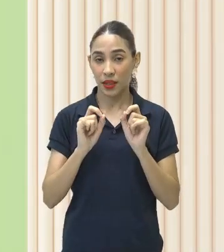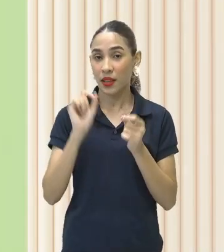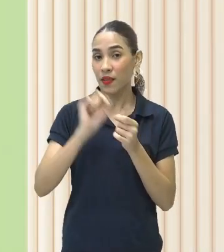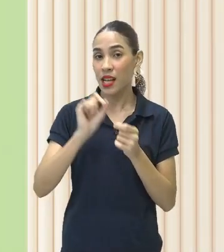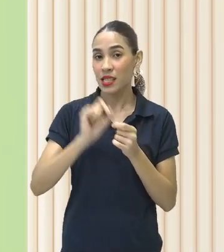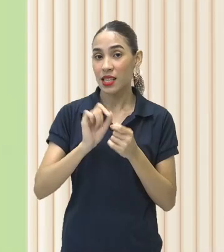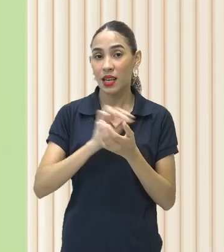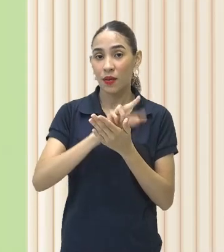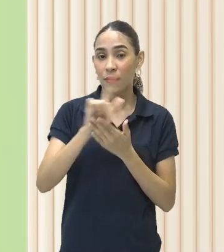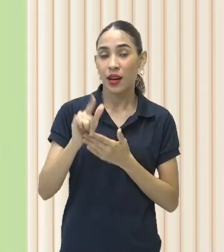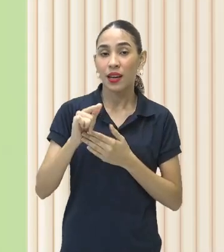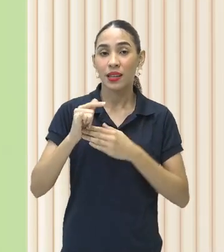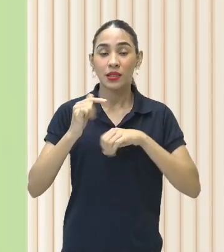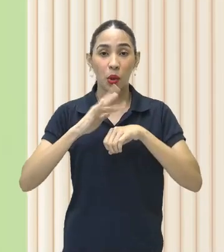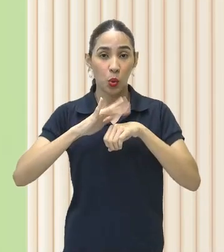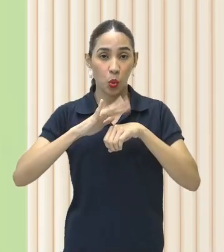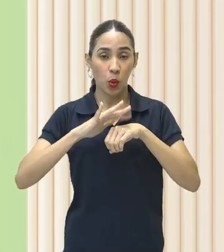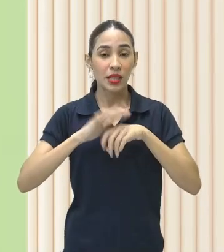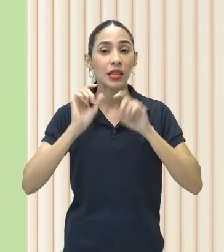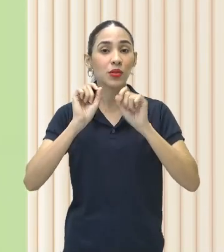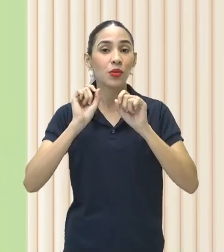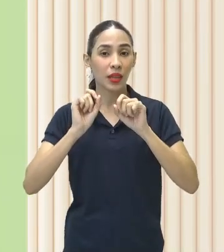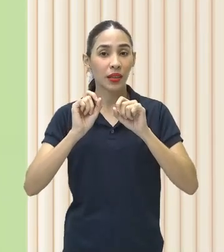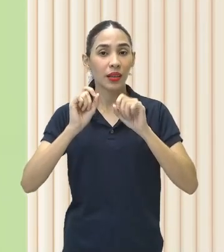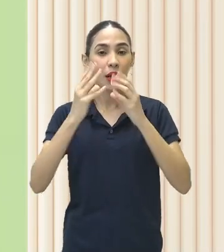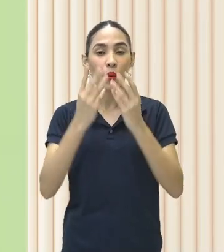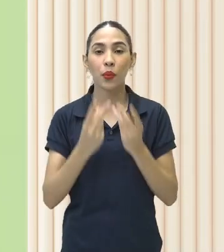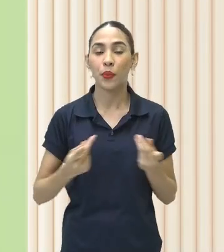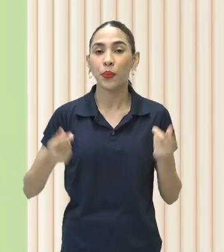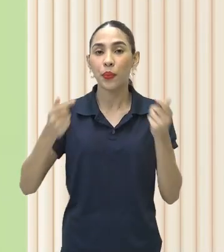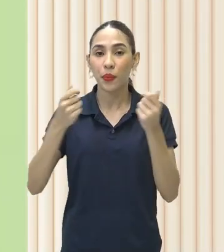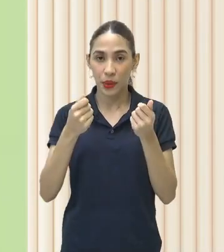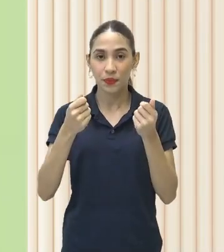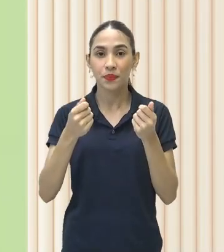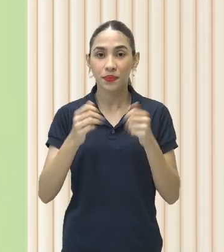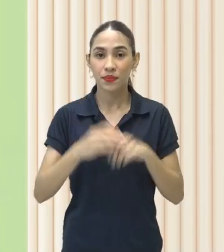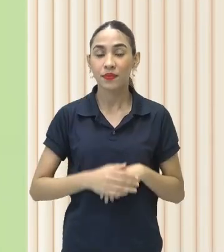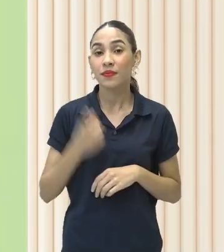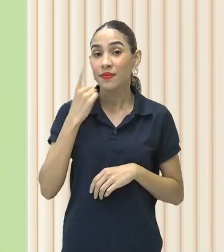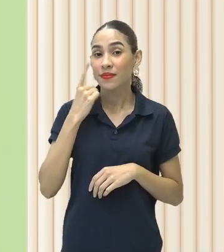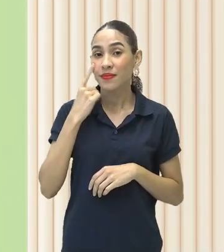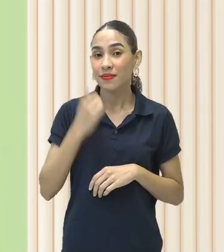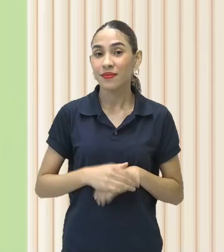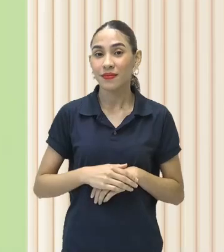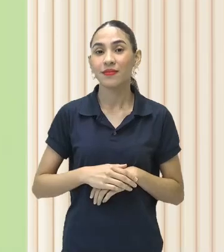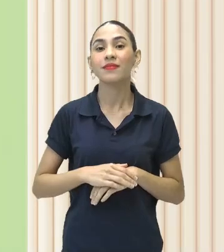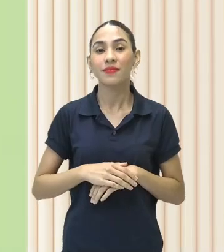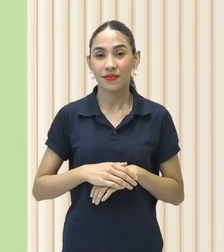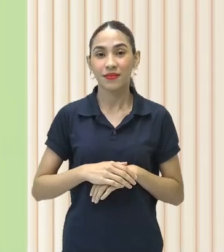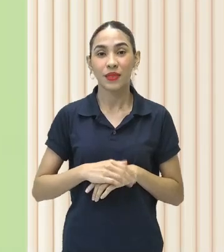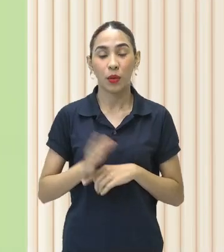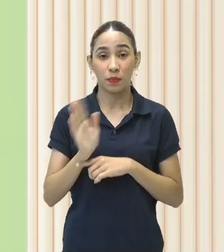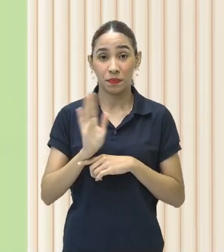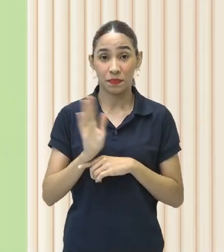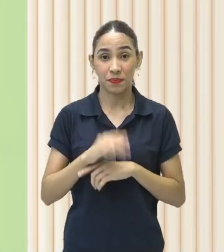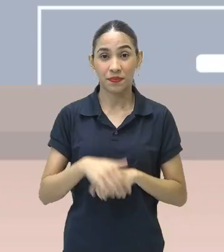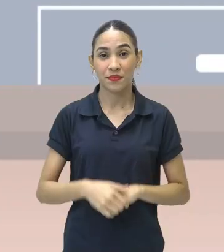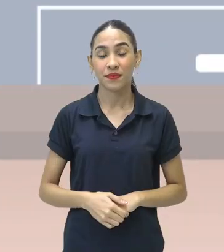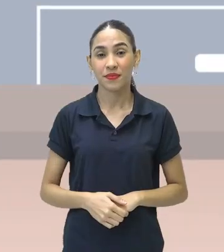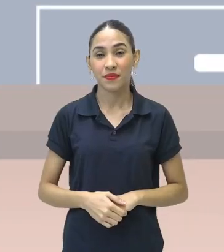fazer com que várias doenças fossem ali tratadas. Quer ver? Dê uma olhada nessa animação.